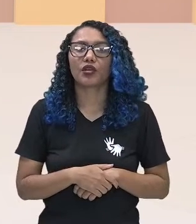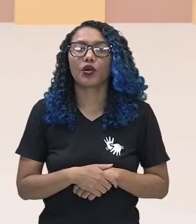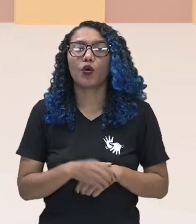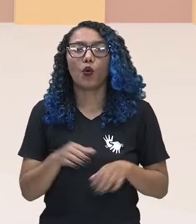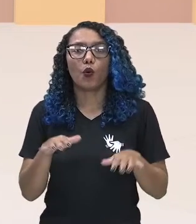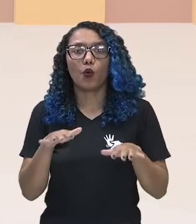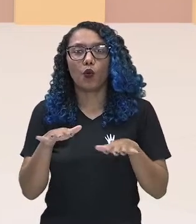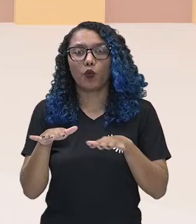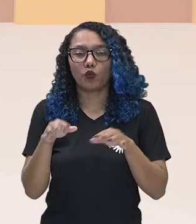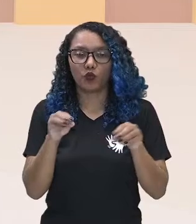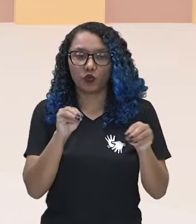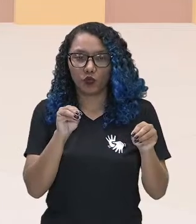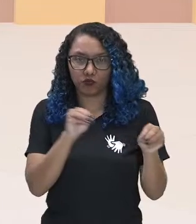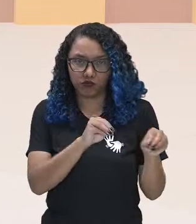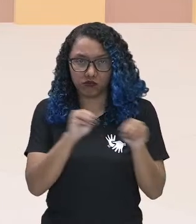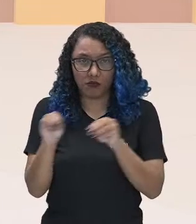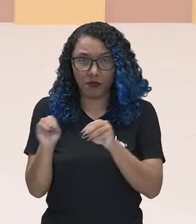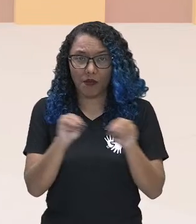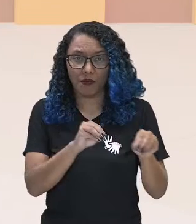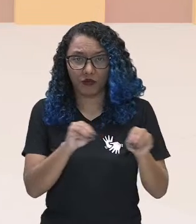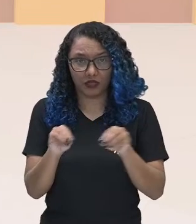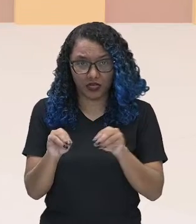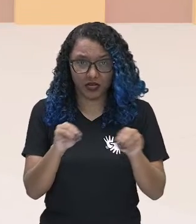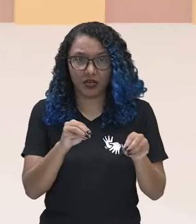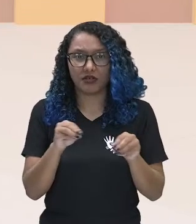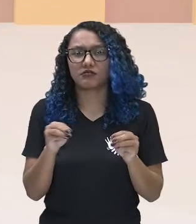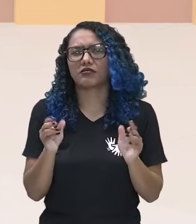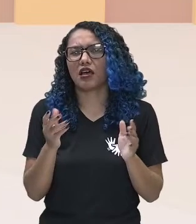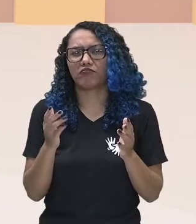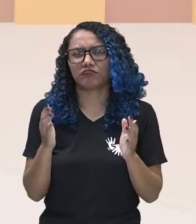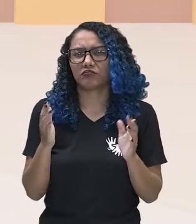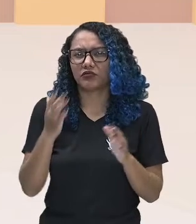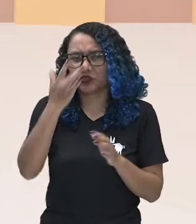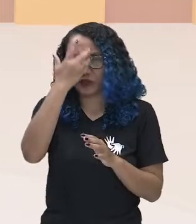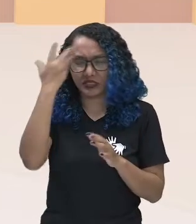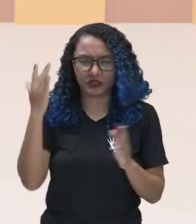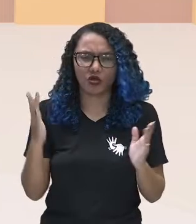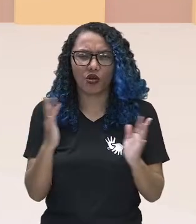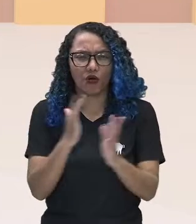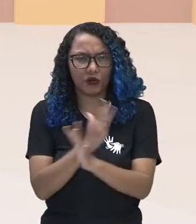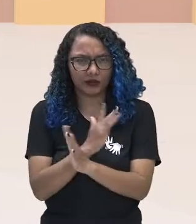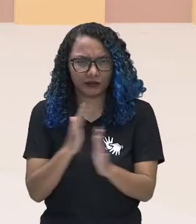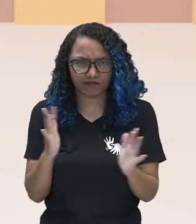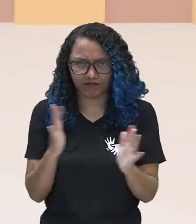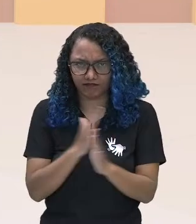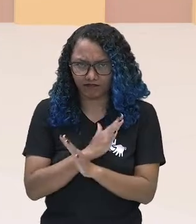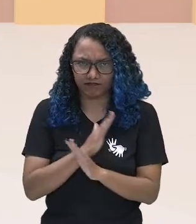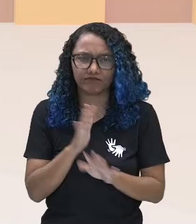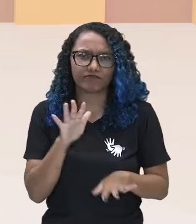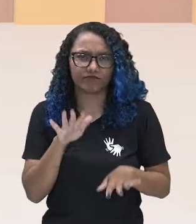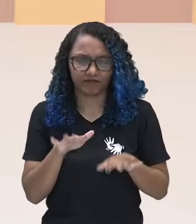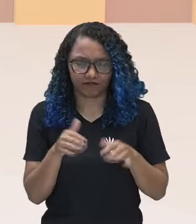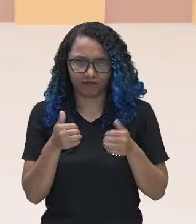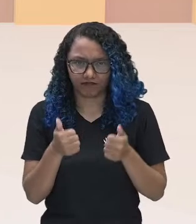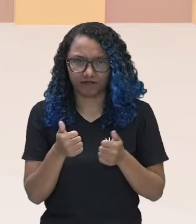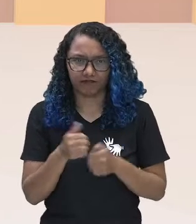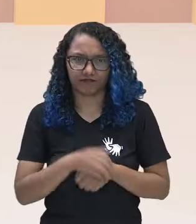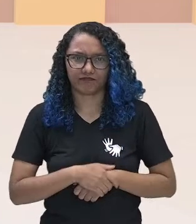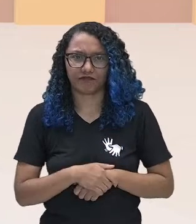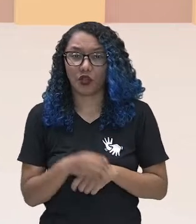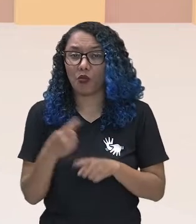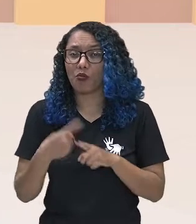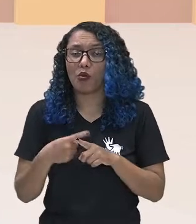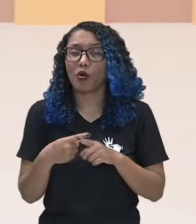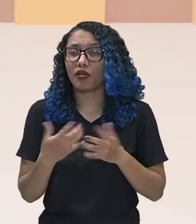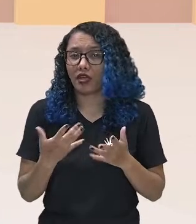chamar, aí que vem acontecendo, né, desde ali o período de 2011 com a construção da ponte. E agora nós vamos